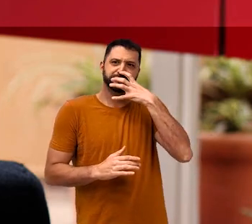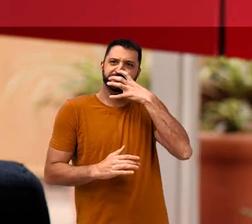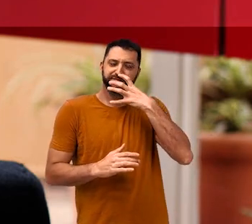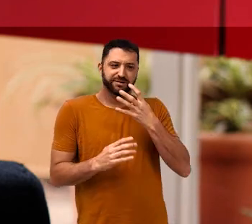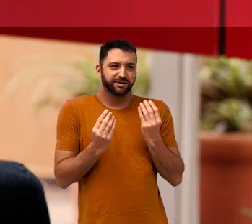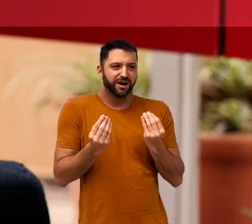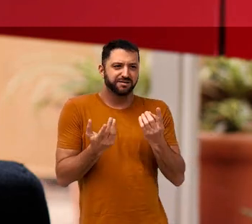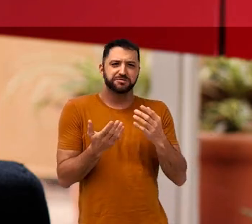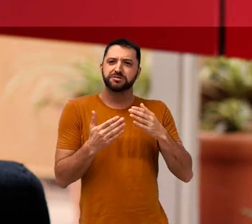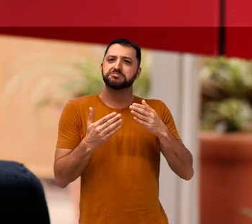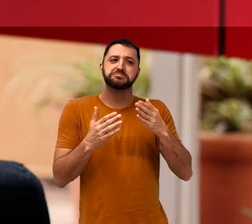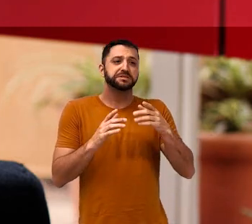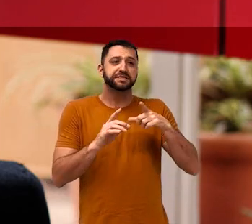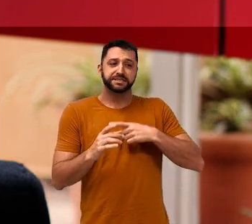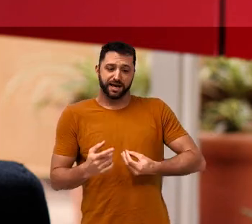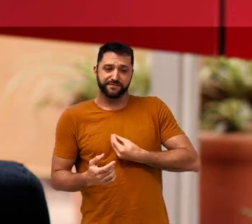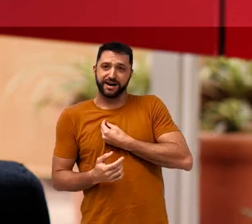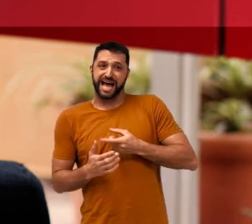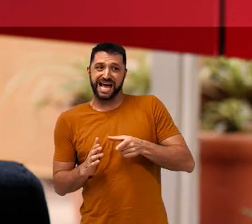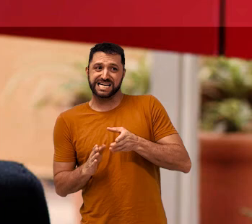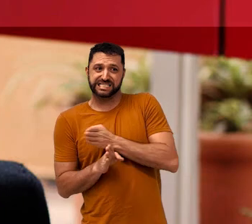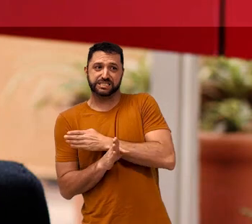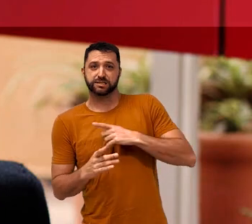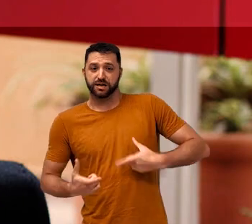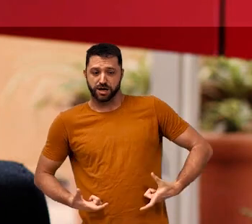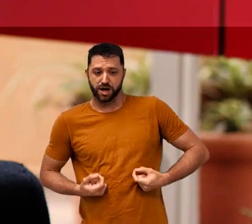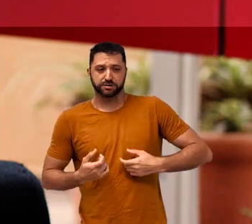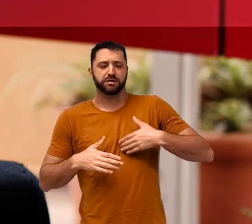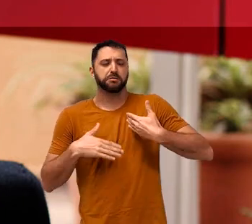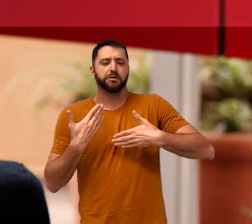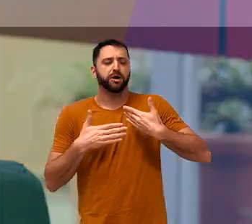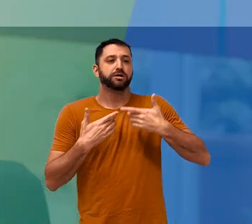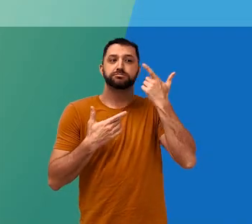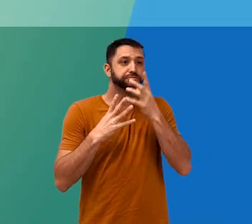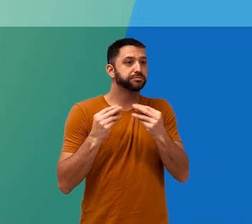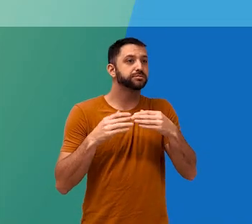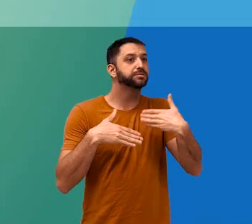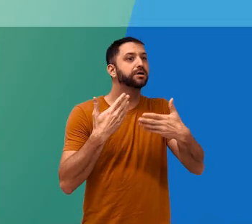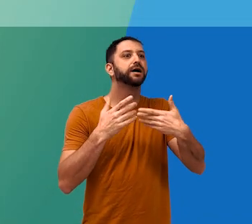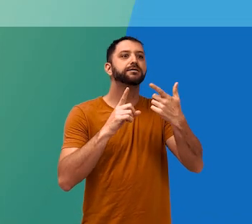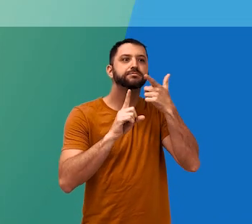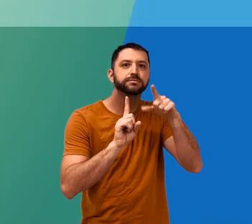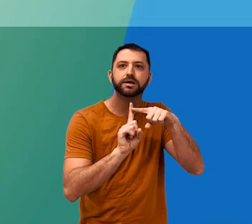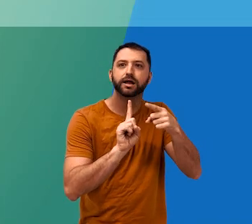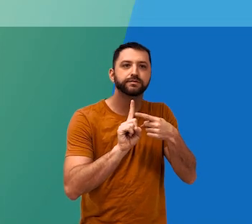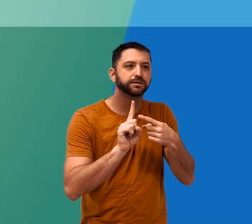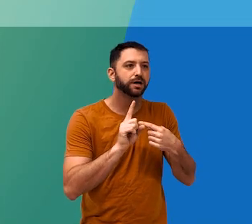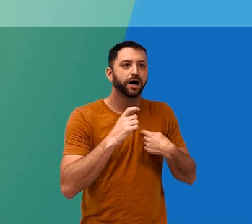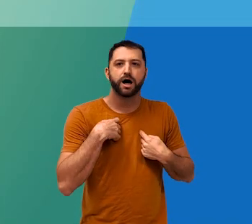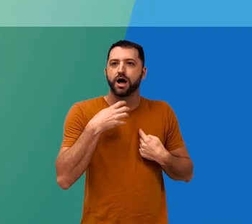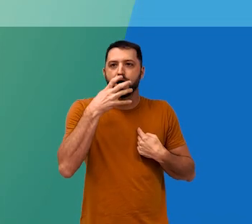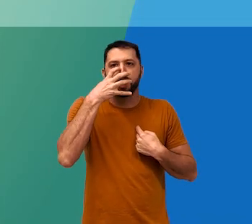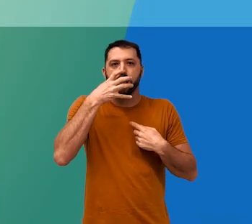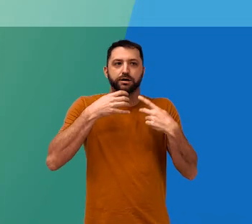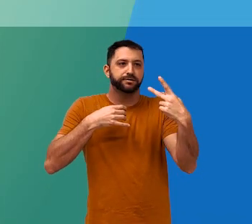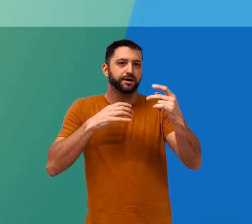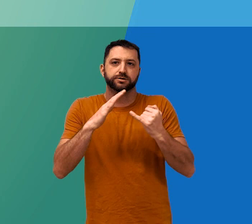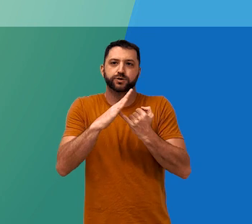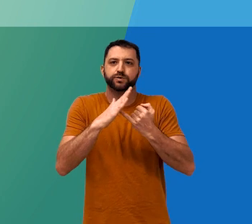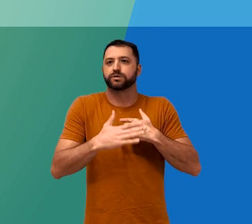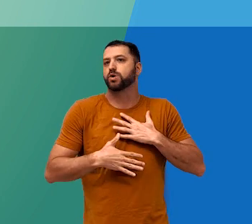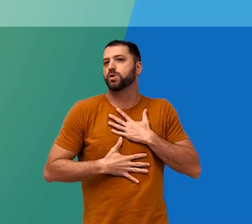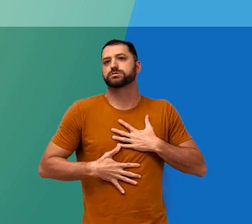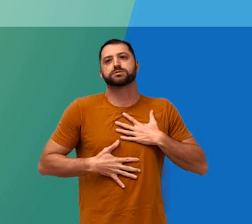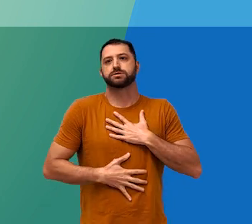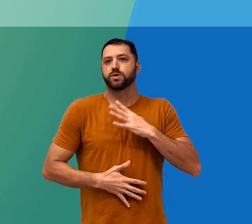ela por ter conseguido engravidar depois de um câncer. Então foi muito inspirador para mim ter